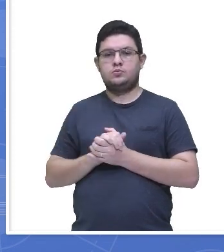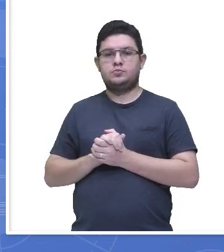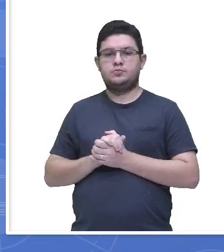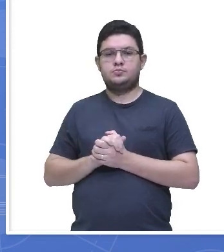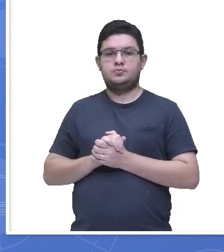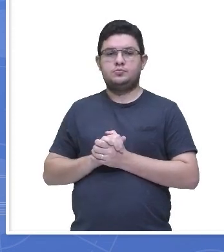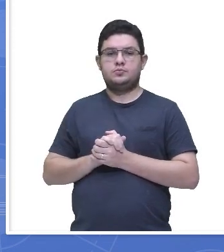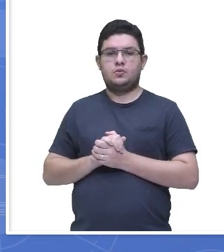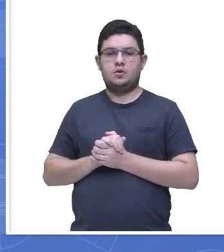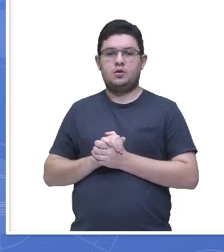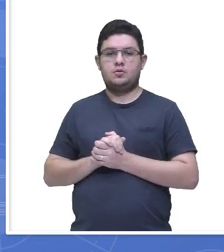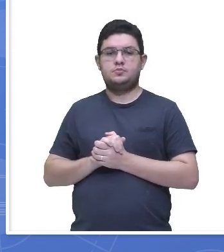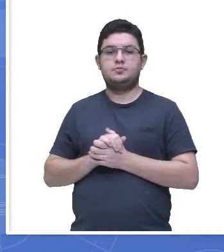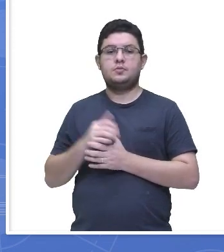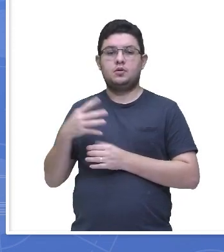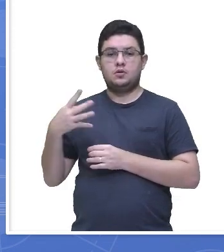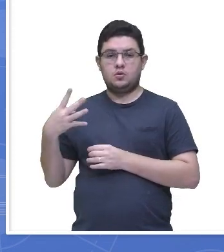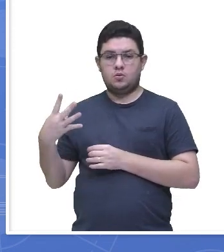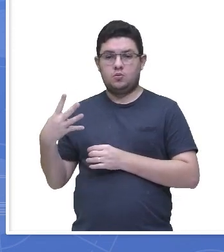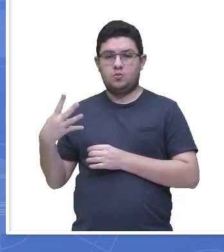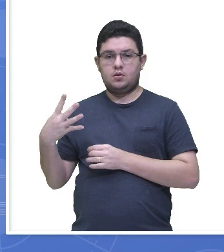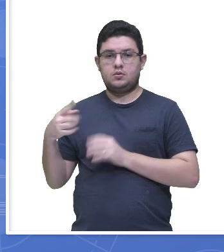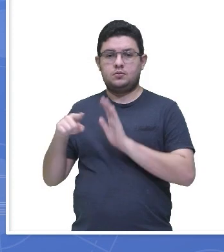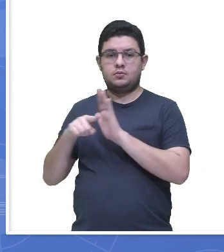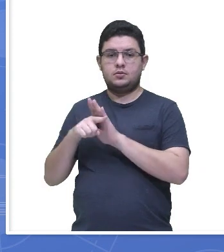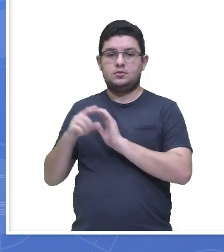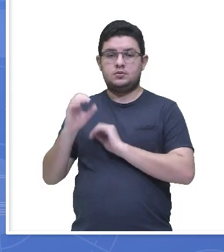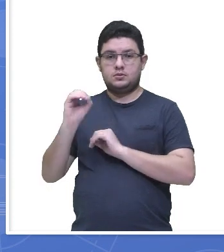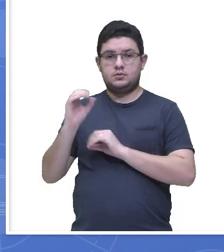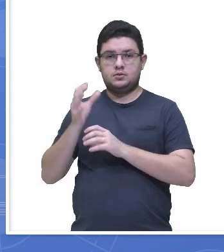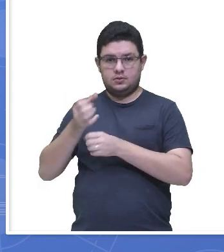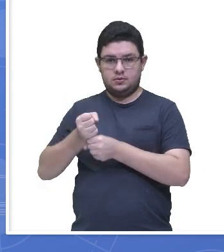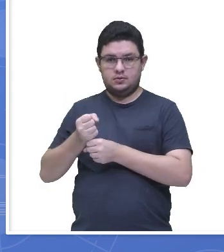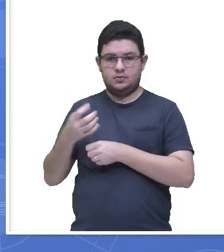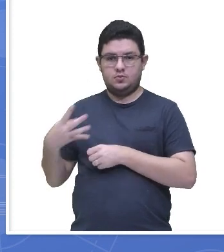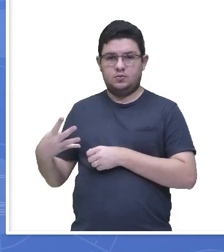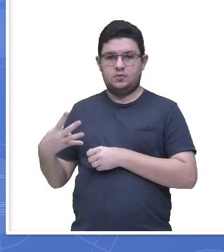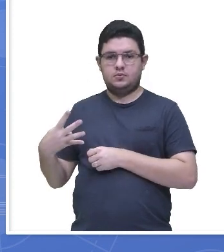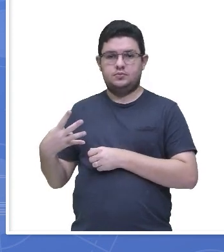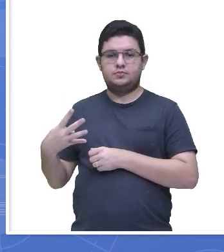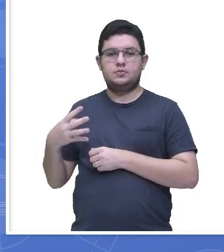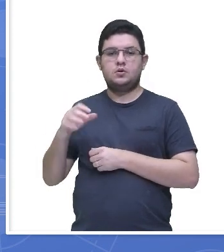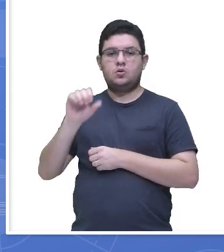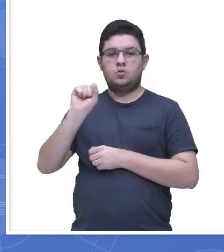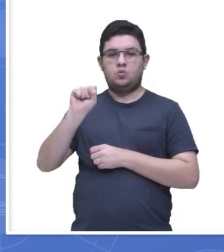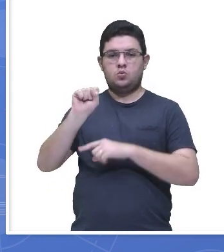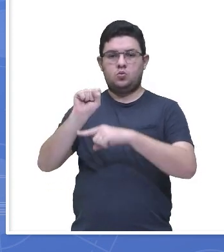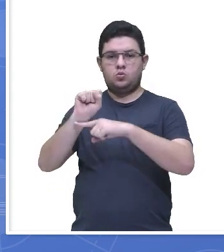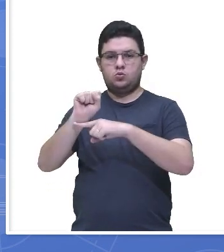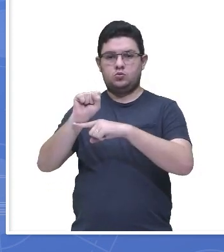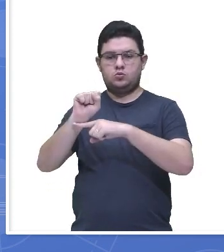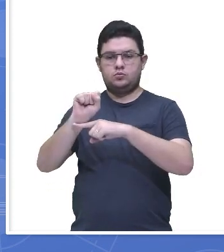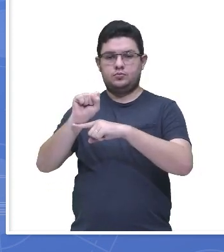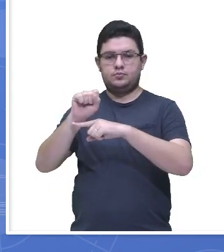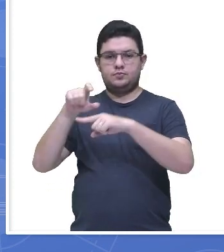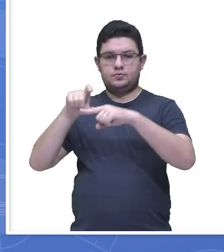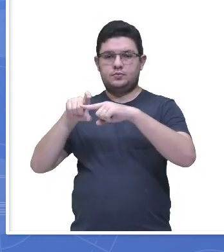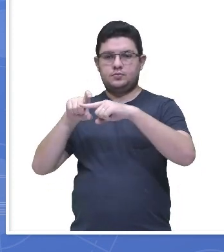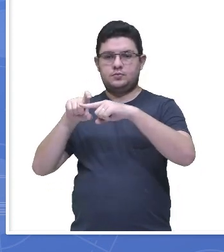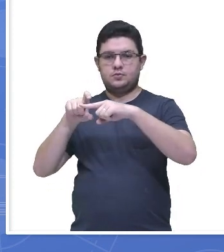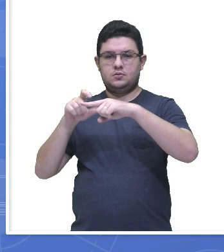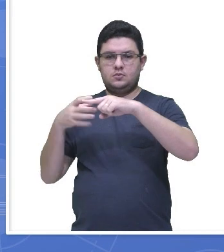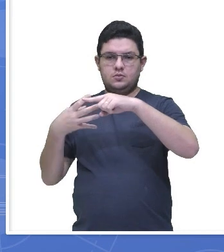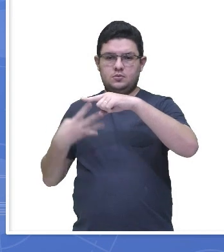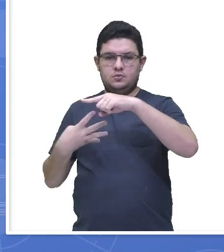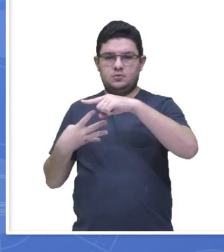8 e aqui dividido por 4. Então, 8 dividido por 4 é igual a 2